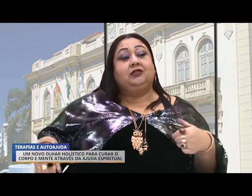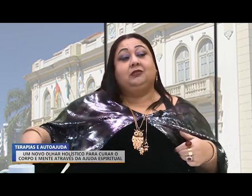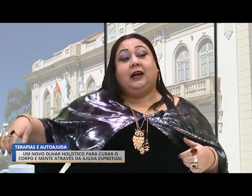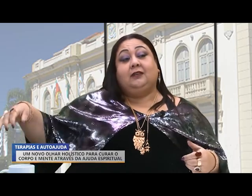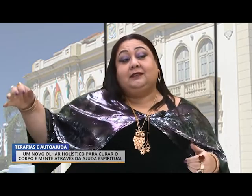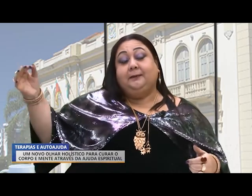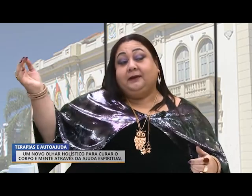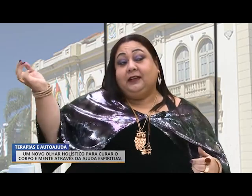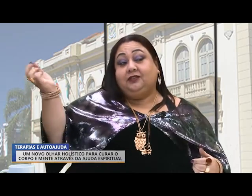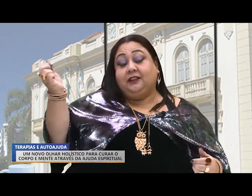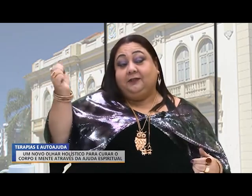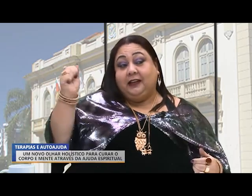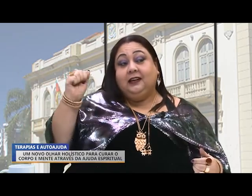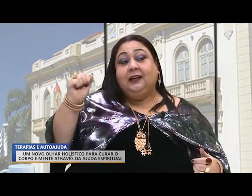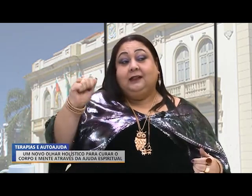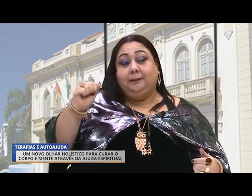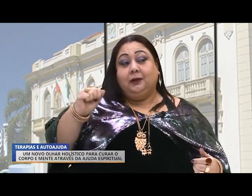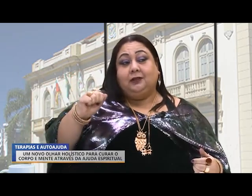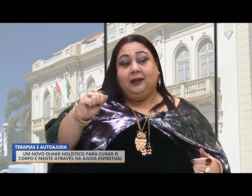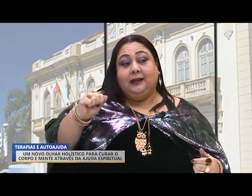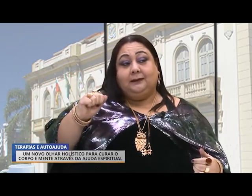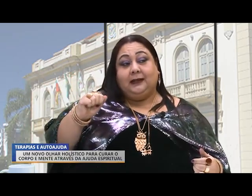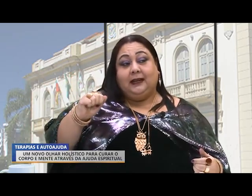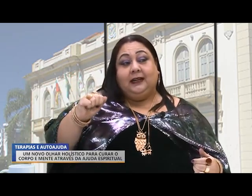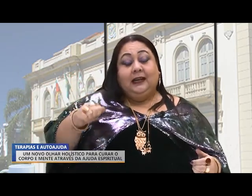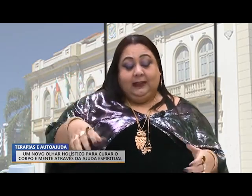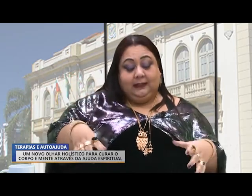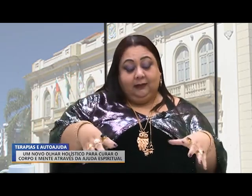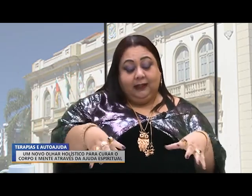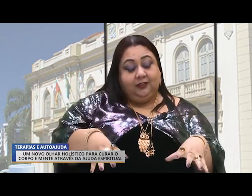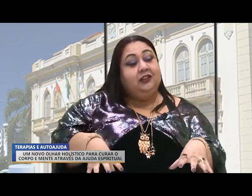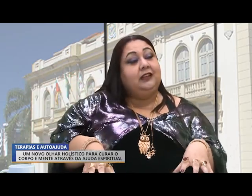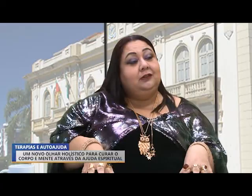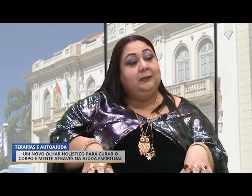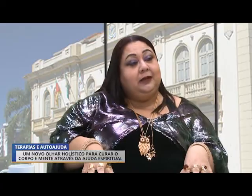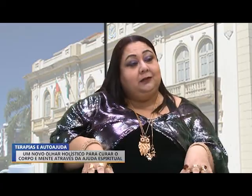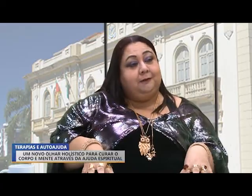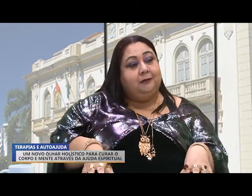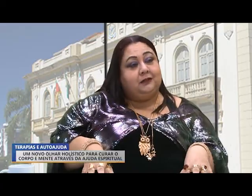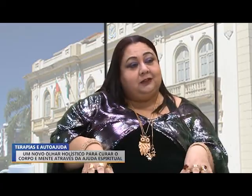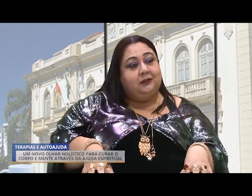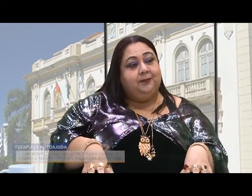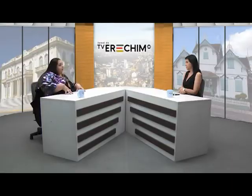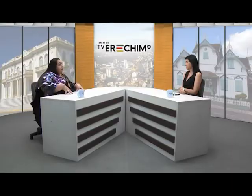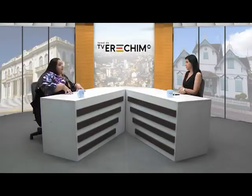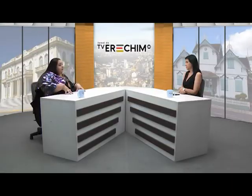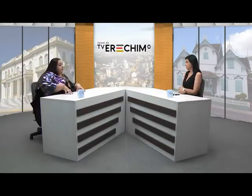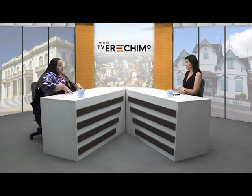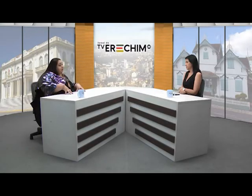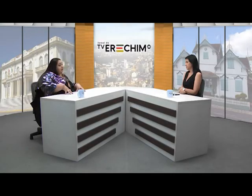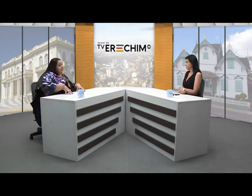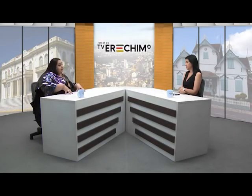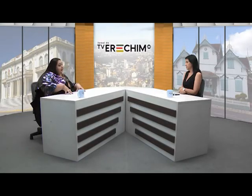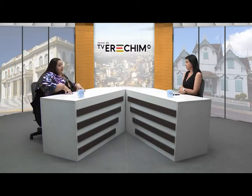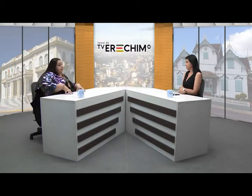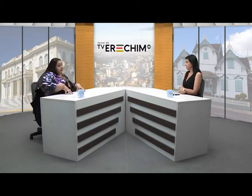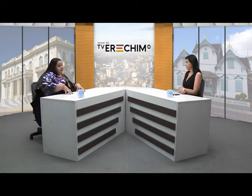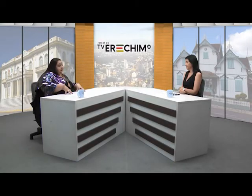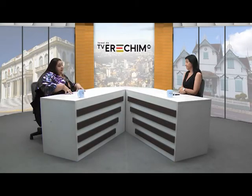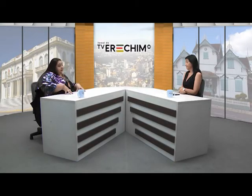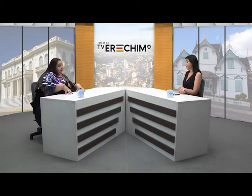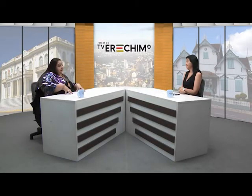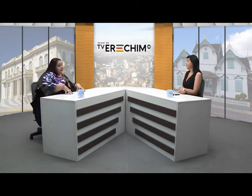cá e vai juntar com as tempestades que vem de Porto Alegre para cá então ele tá no meio do fluxo e isso pode